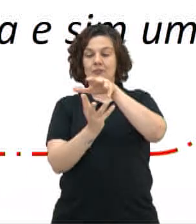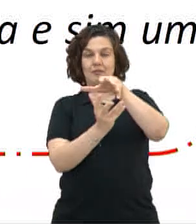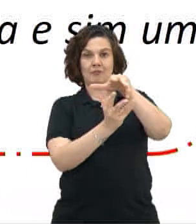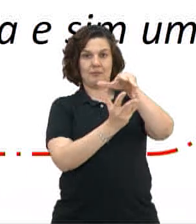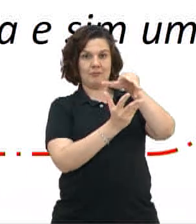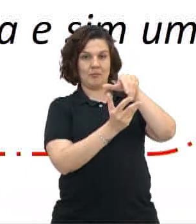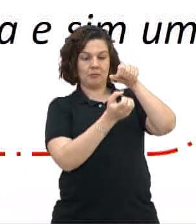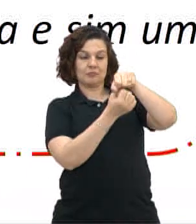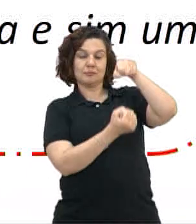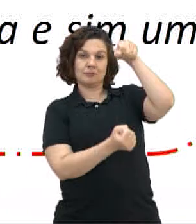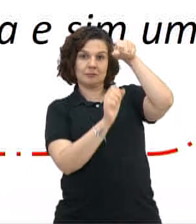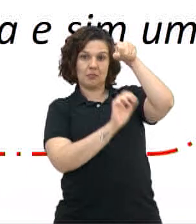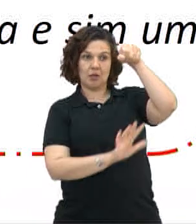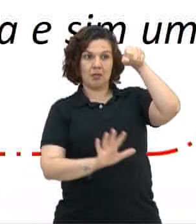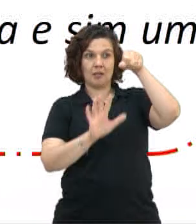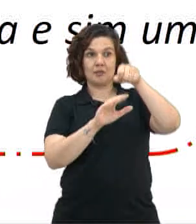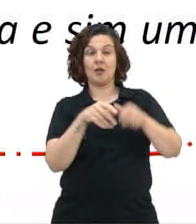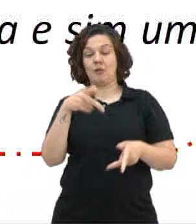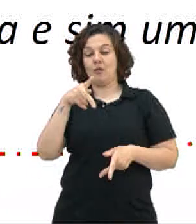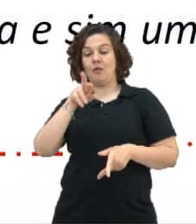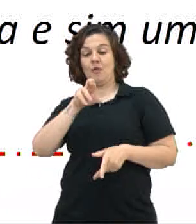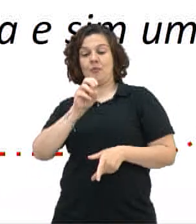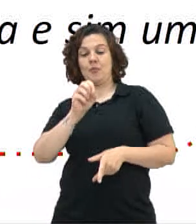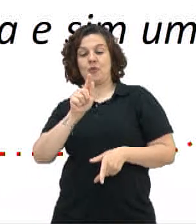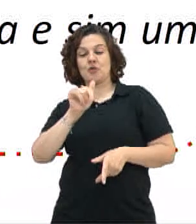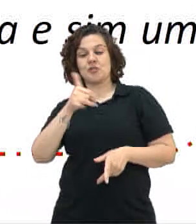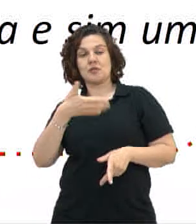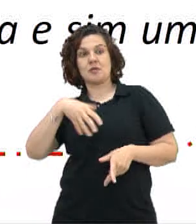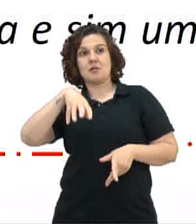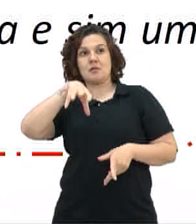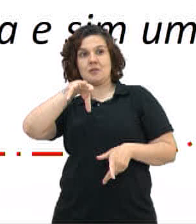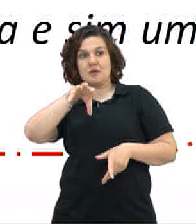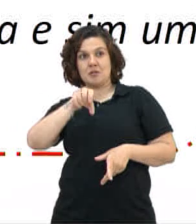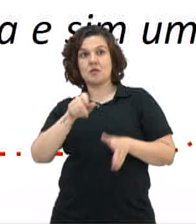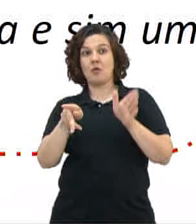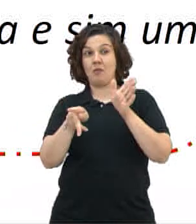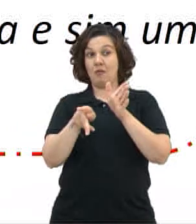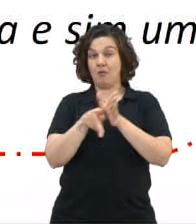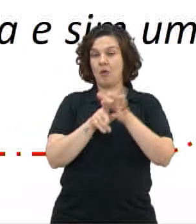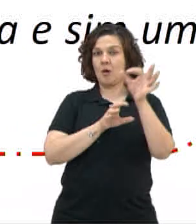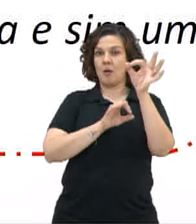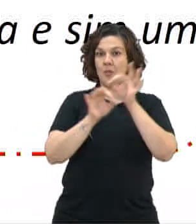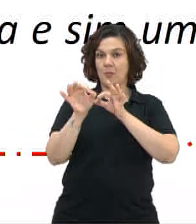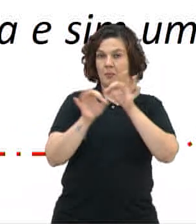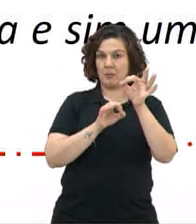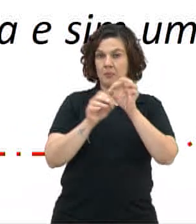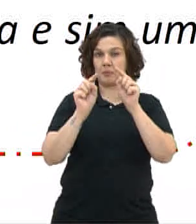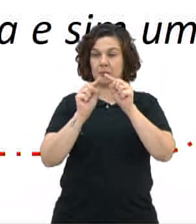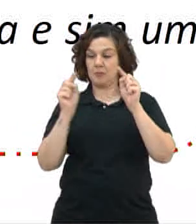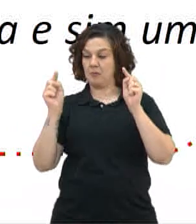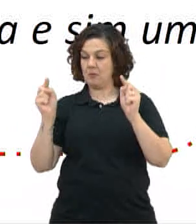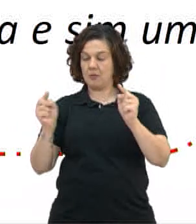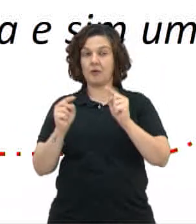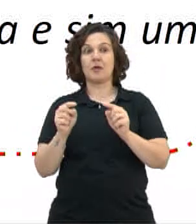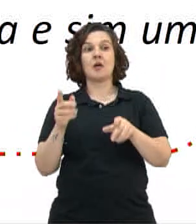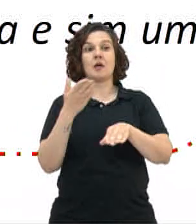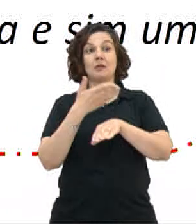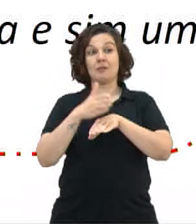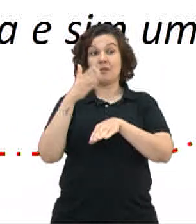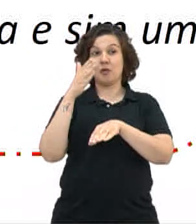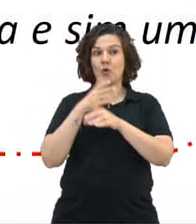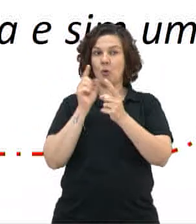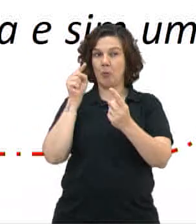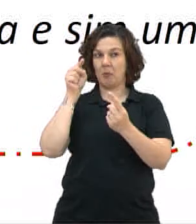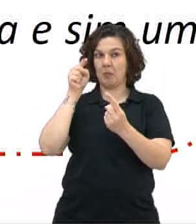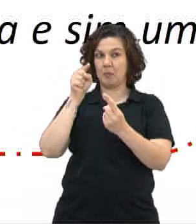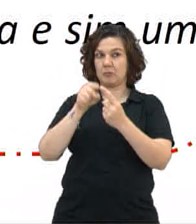Não esquece. As projeções são um conjunto de técnicas que tem por objetivo representar a superfície terrestre